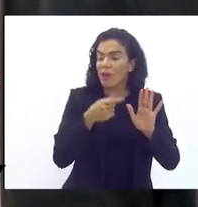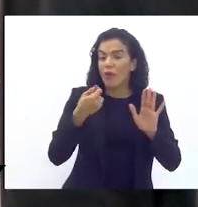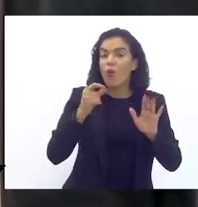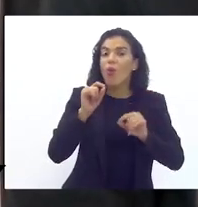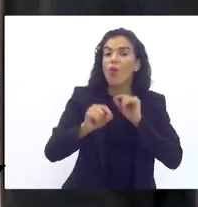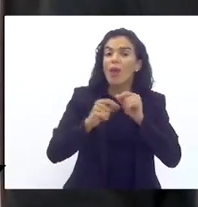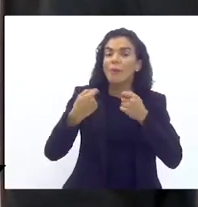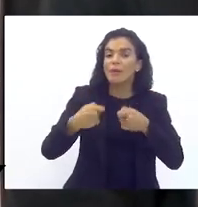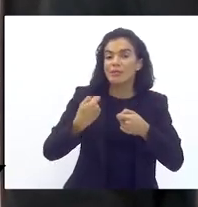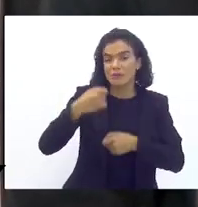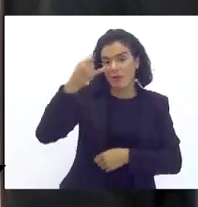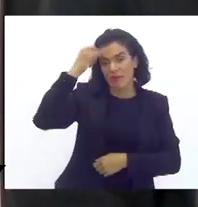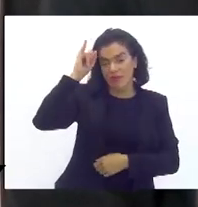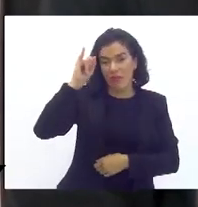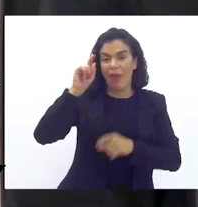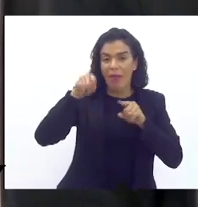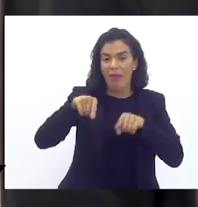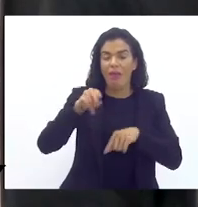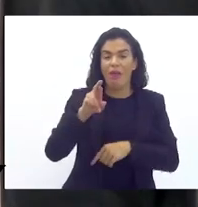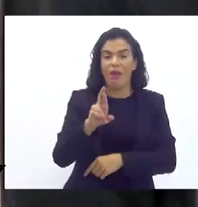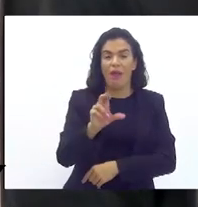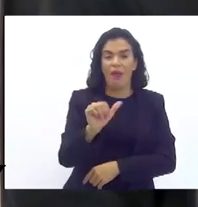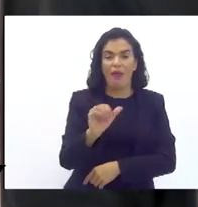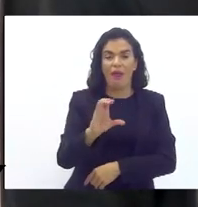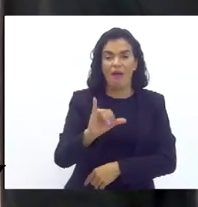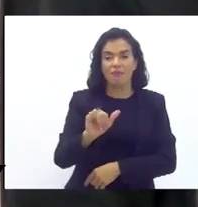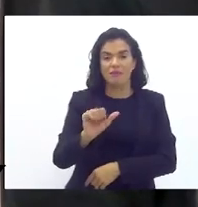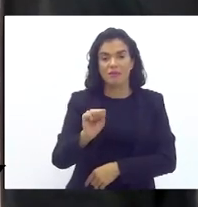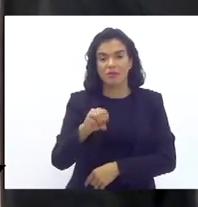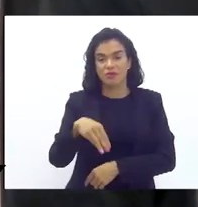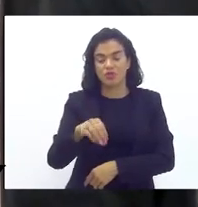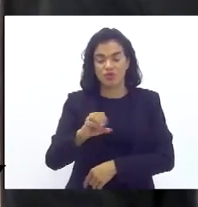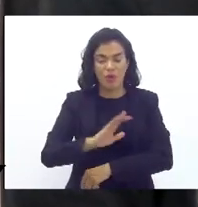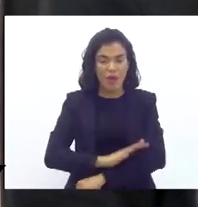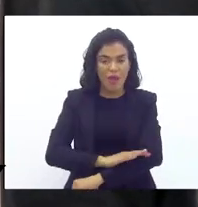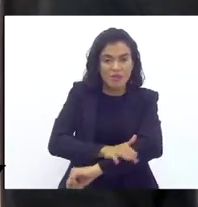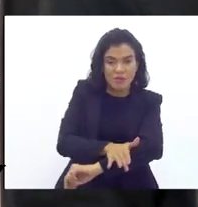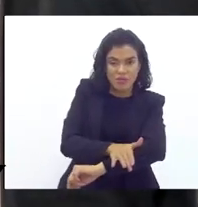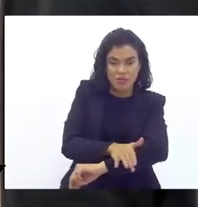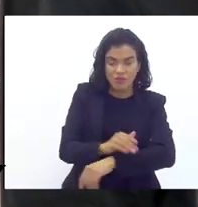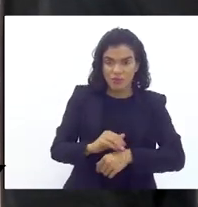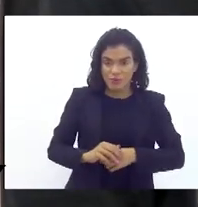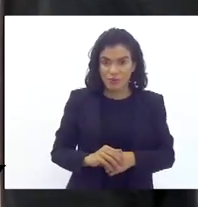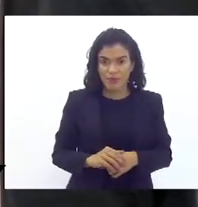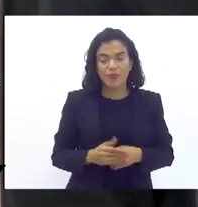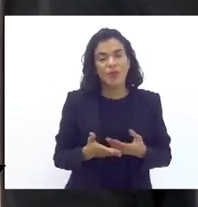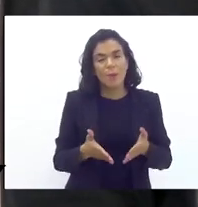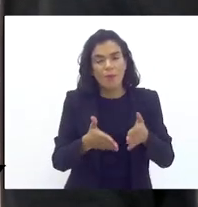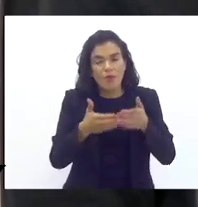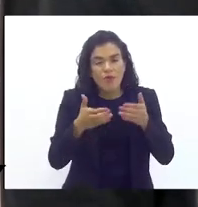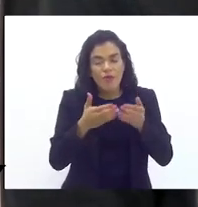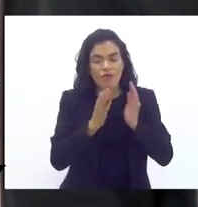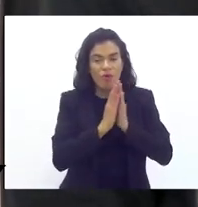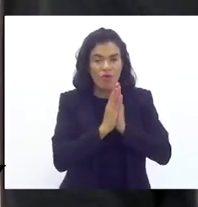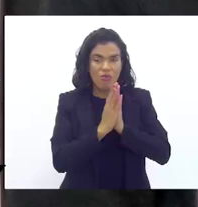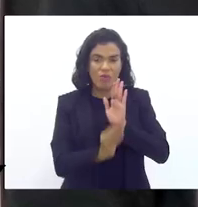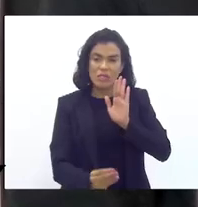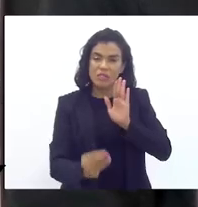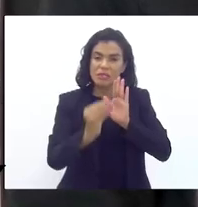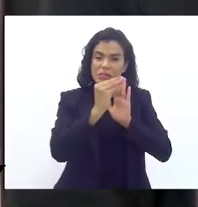que é o racismo Então eu queria conclamar se fosse possível que gostasse